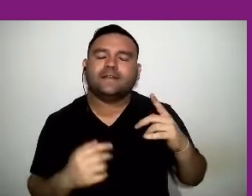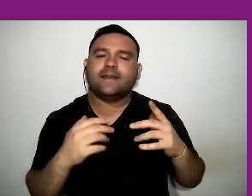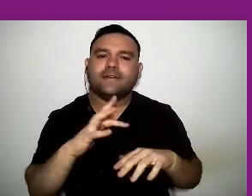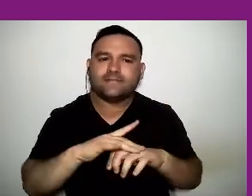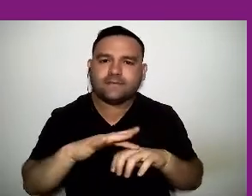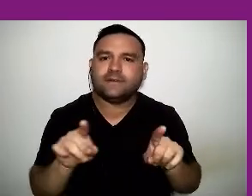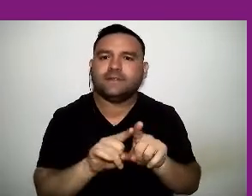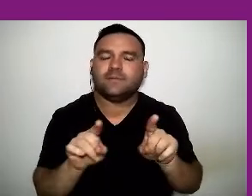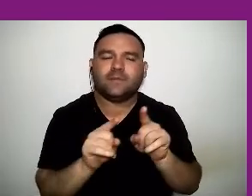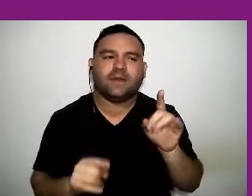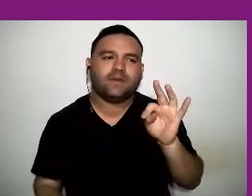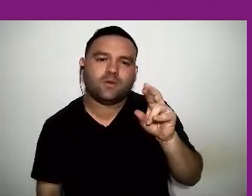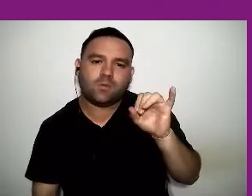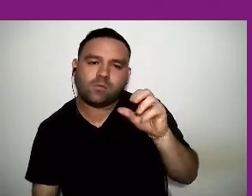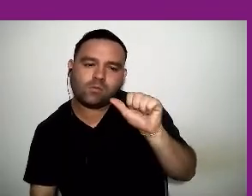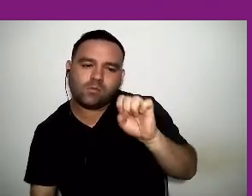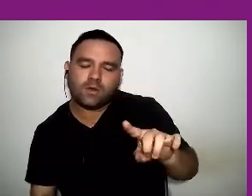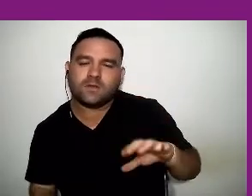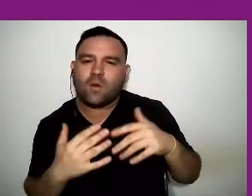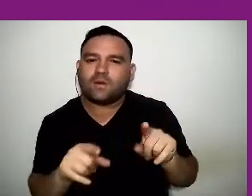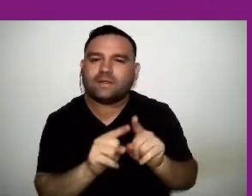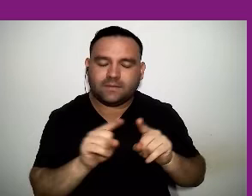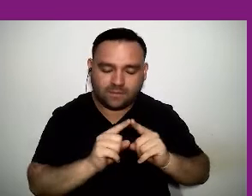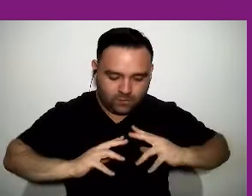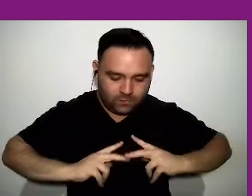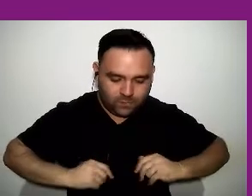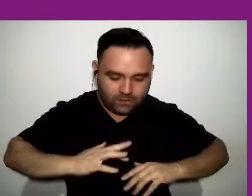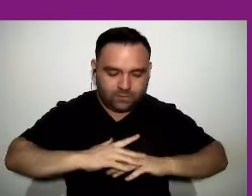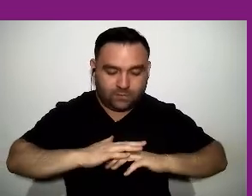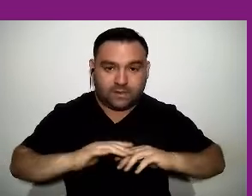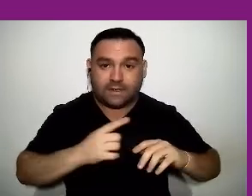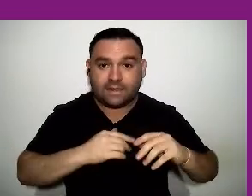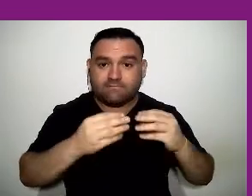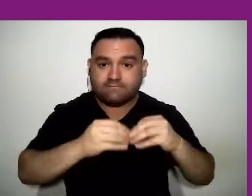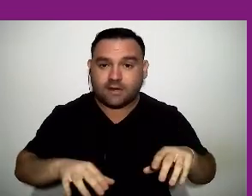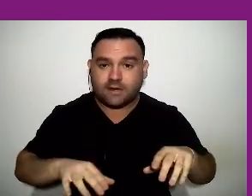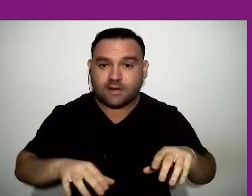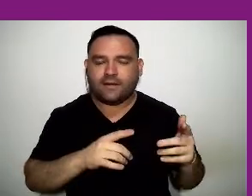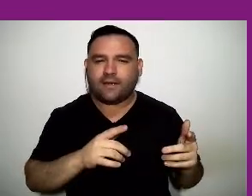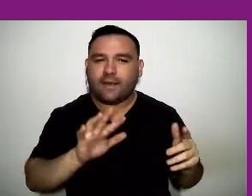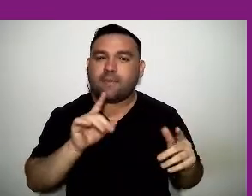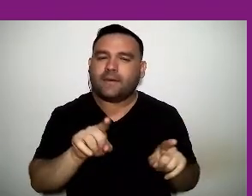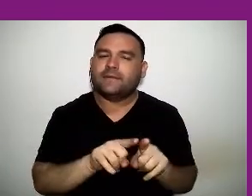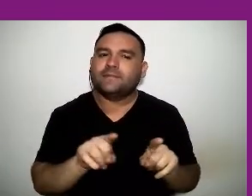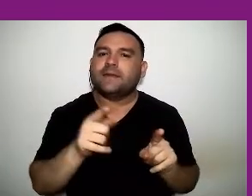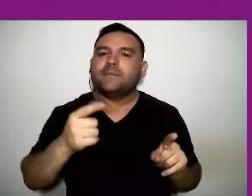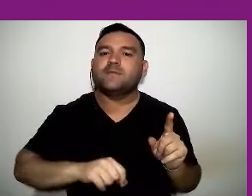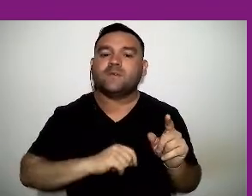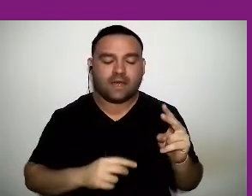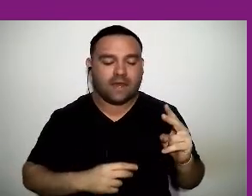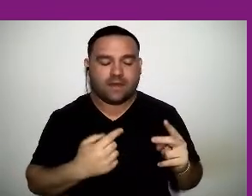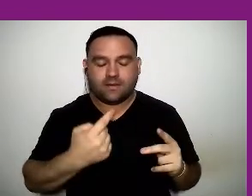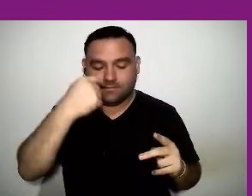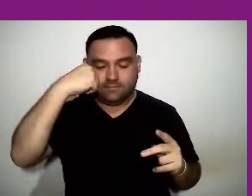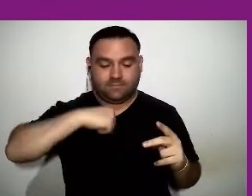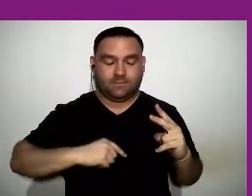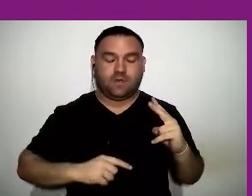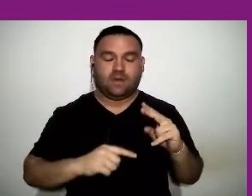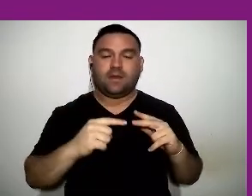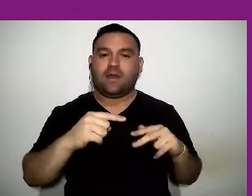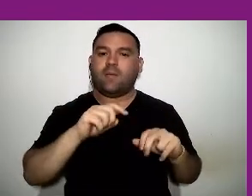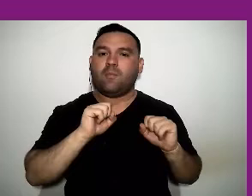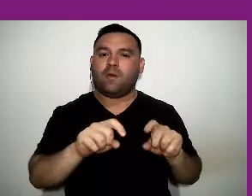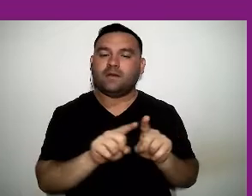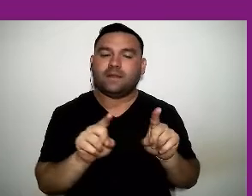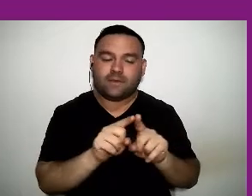o processo trombótico, o processo imune, que estaria gerando uma lesão, mas também a ventilação mecânica.